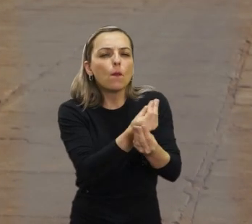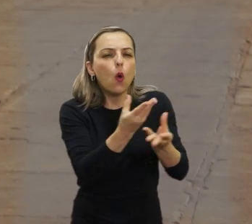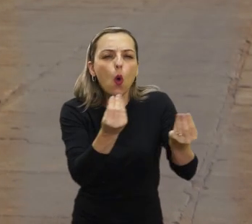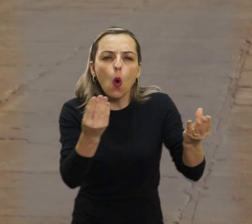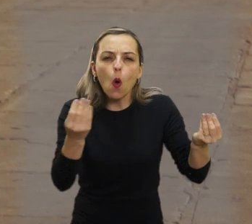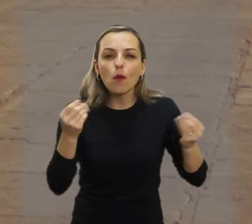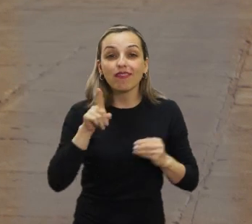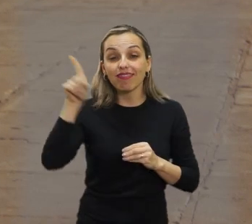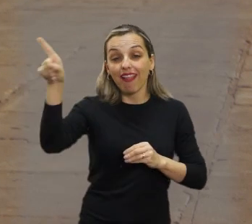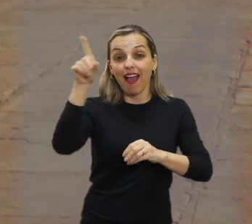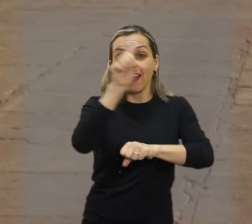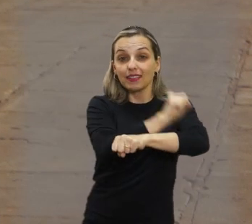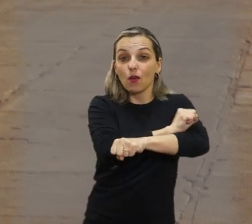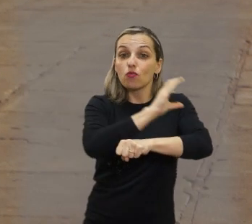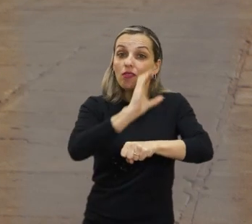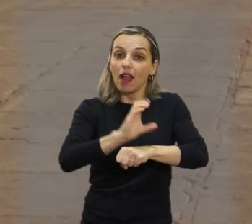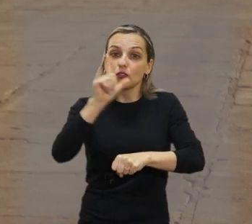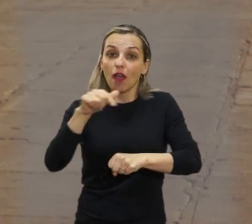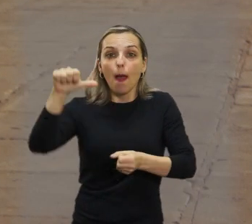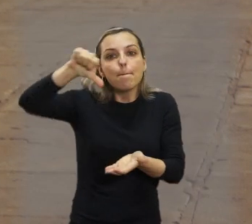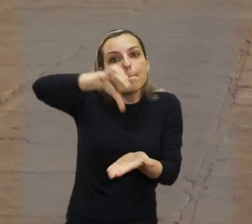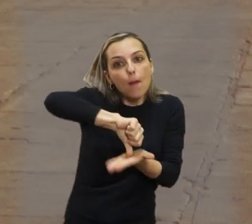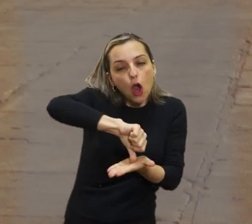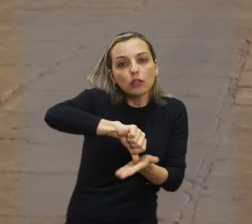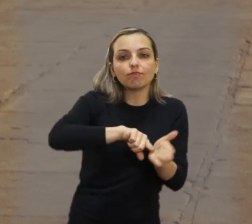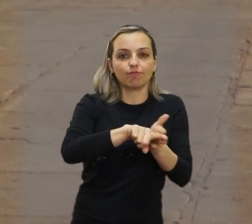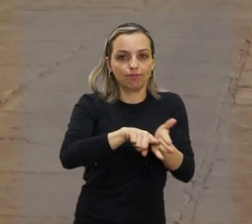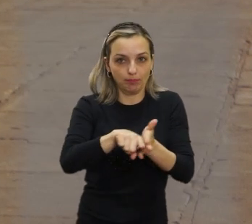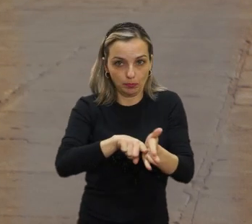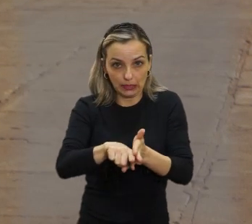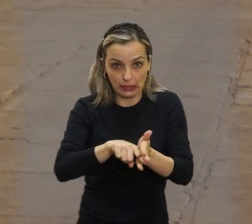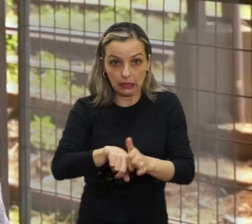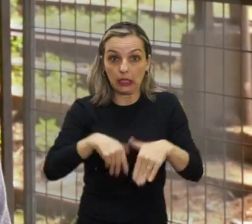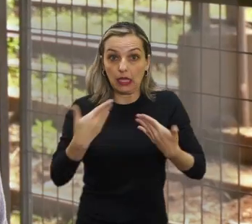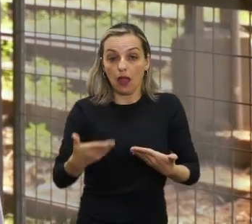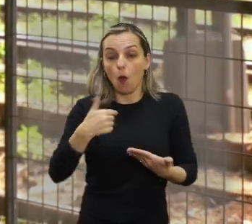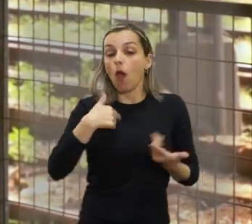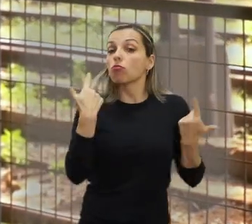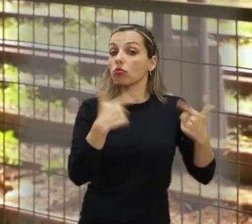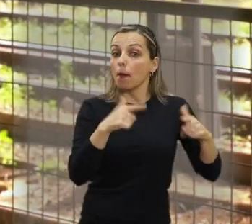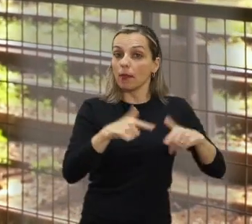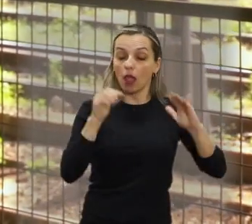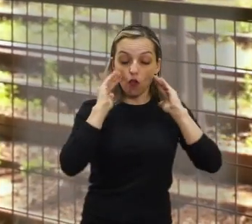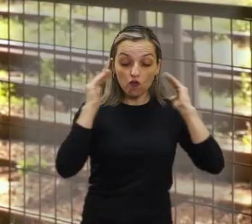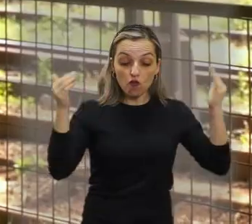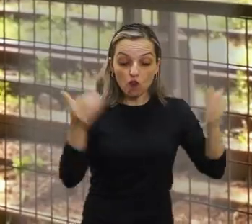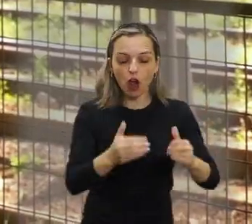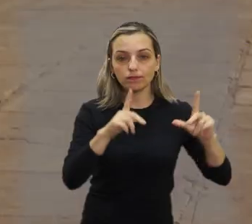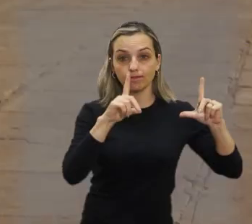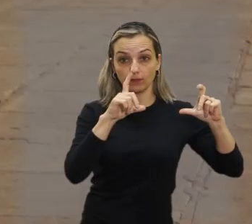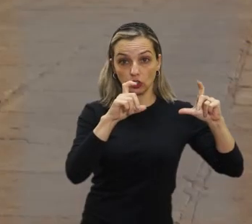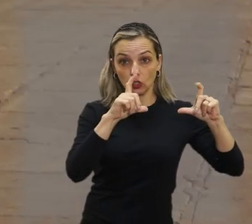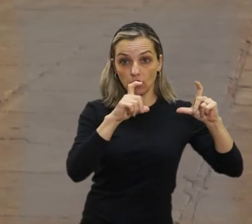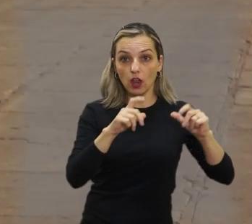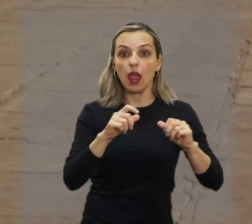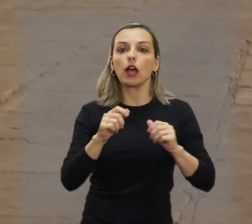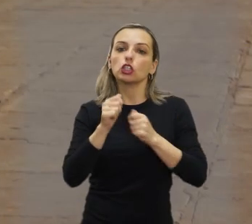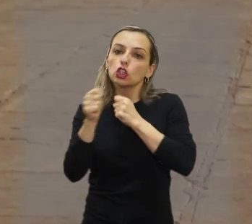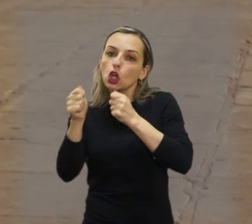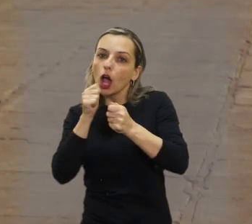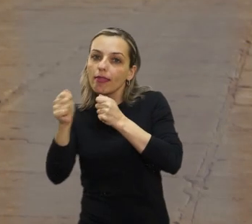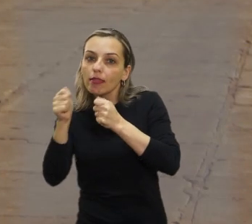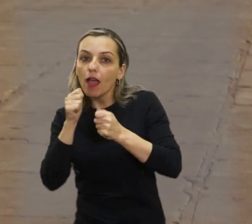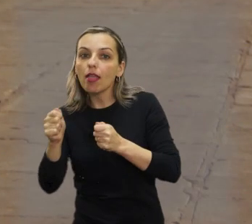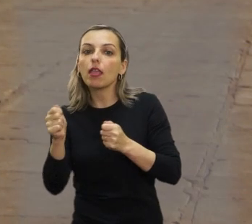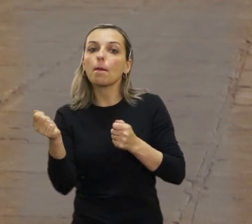retratos, acompanhava muito dessas pesquisas que acontecem em São Carlos, né, um polo grande assim, de pesquisa nessa área. E aí eu comecei ainda a tomar